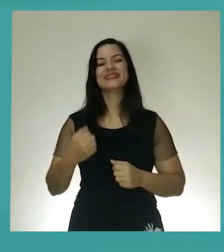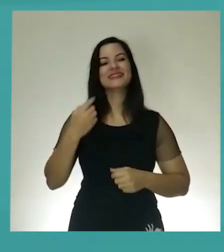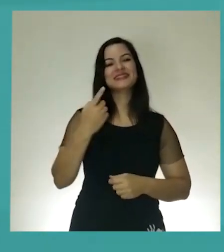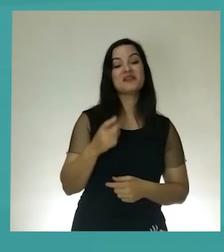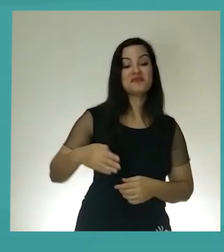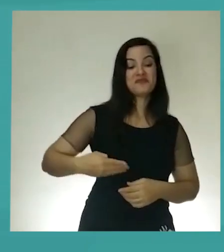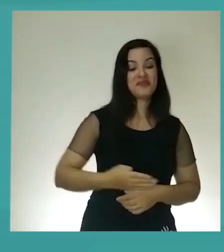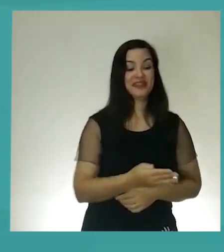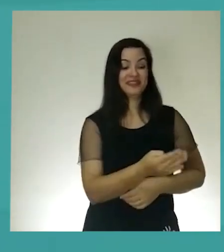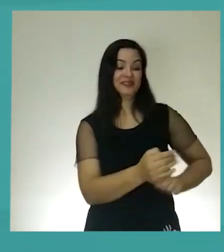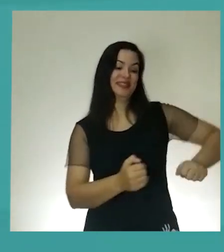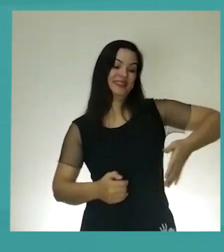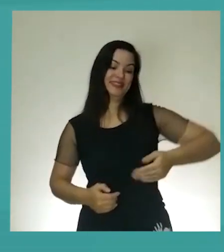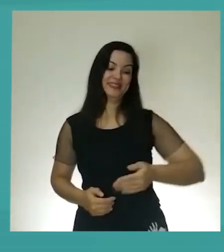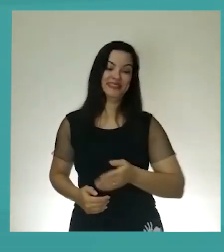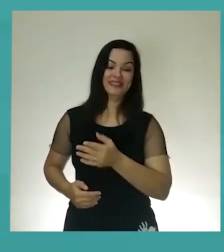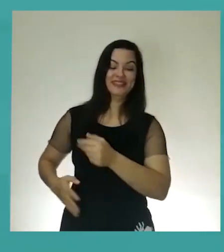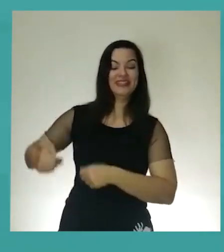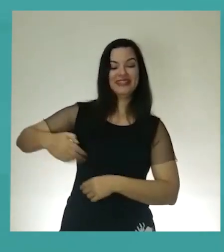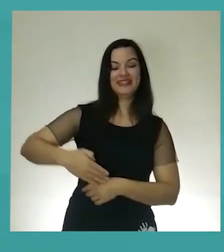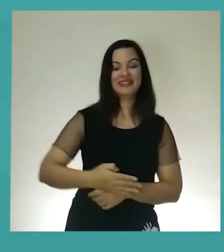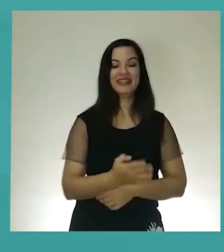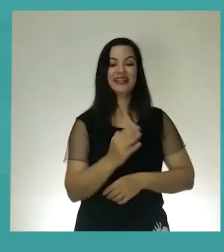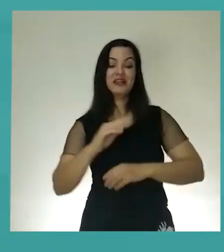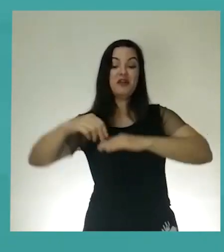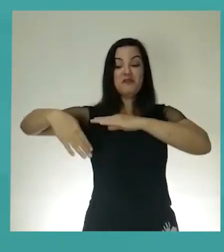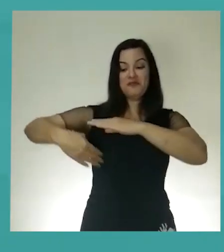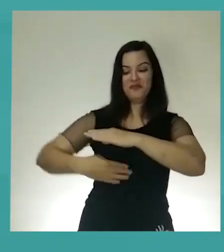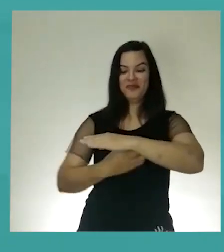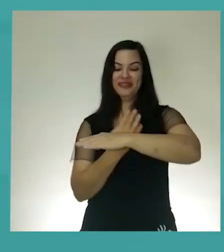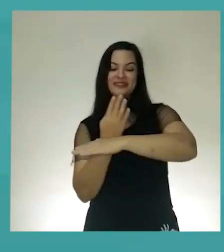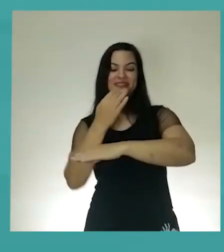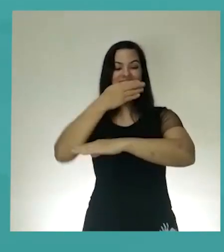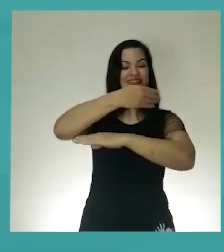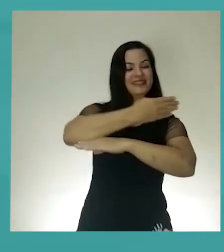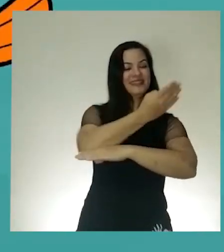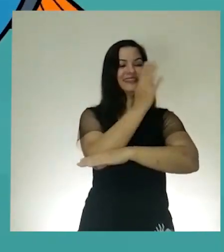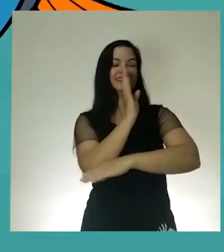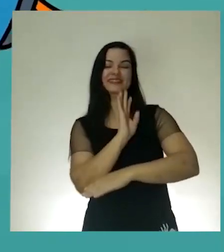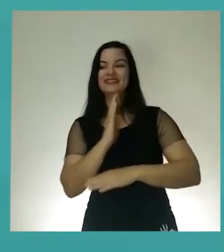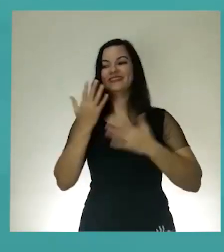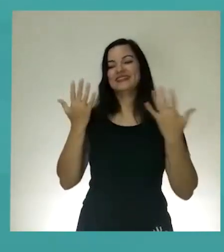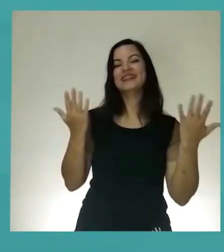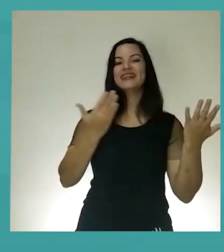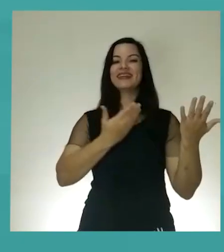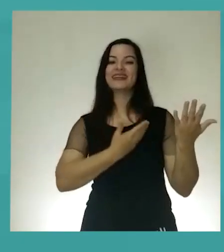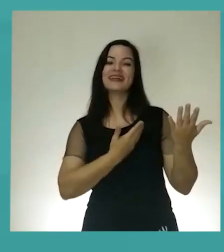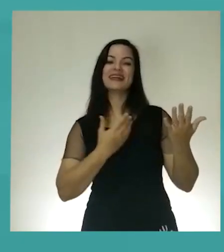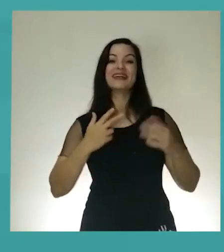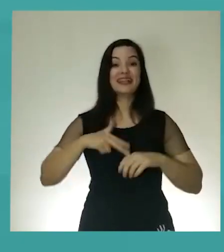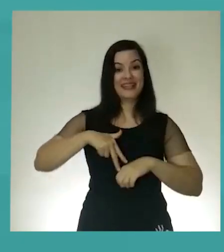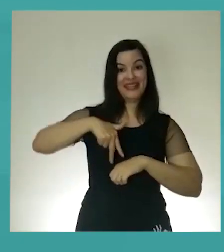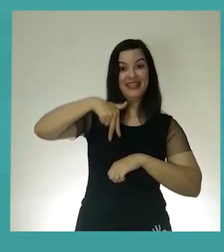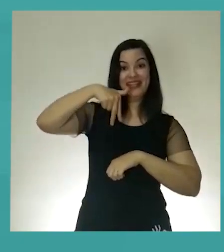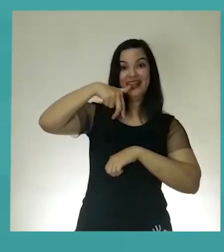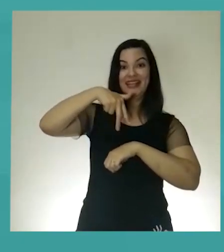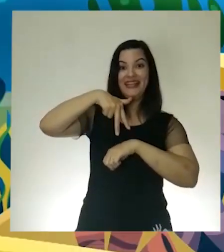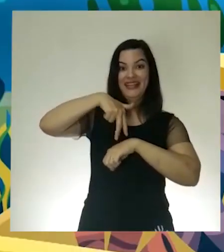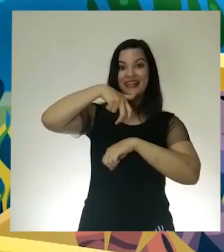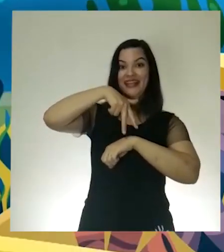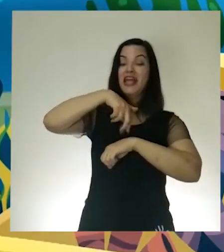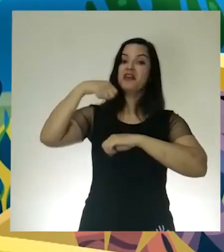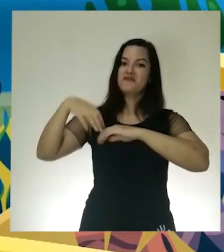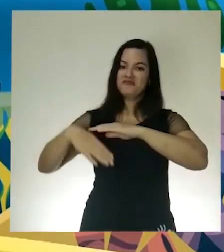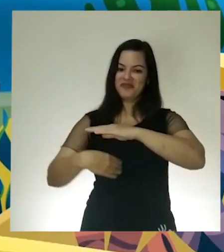Peixe, peixe, peixe, peixe, peixe, peixonauta. Peixe, peixe, peixe, nosso peixe astronauta.